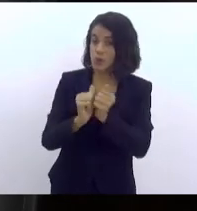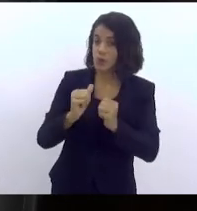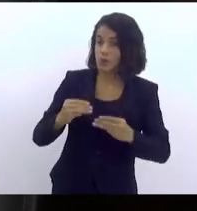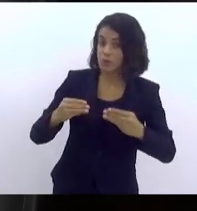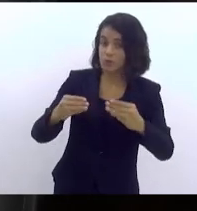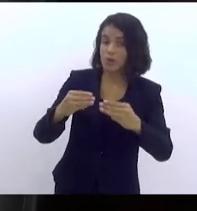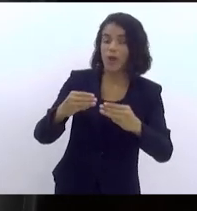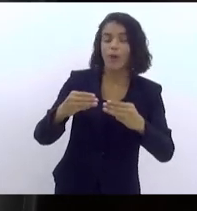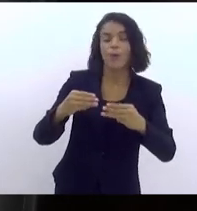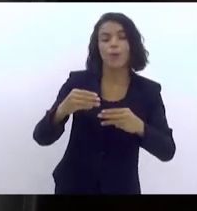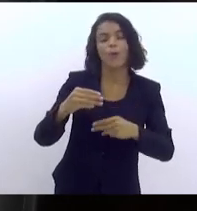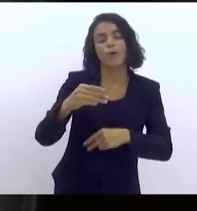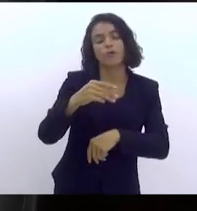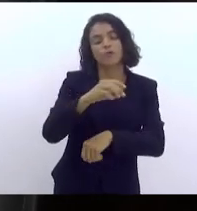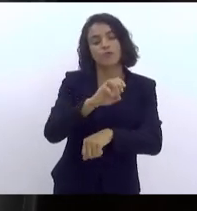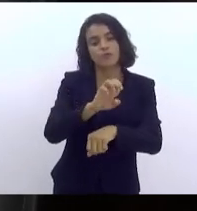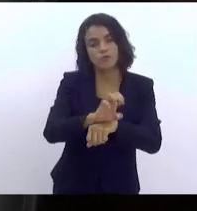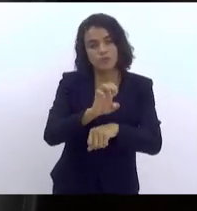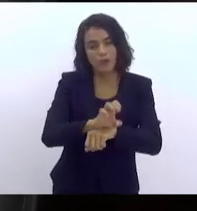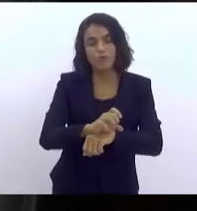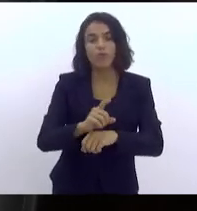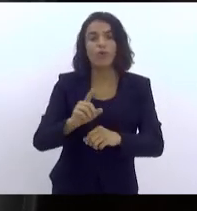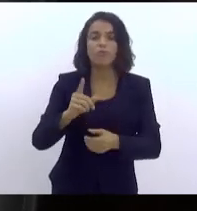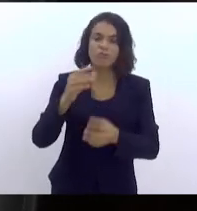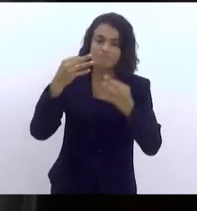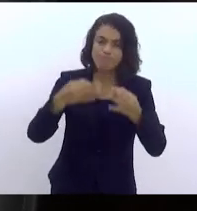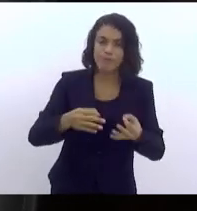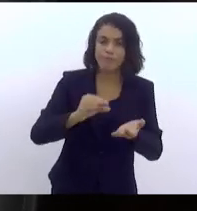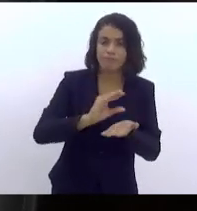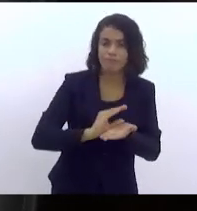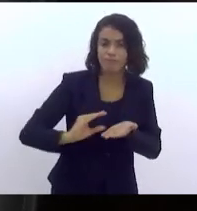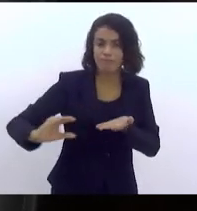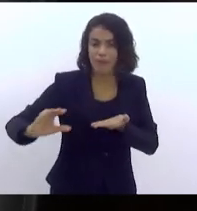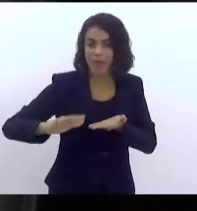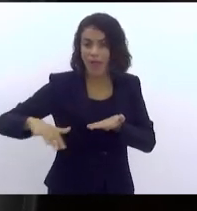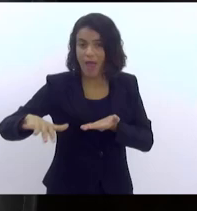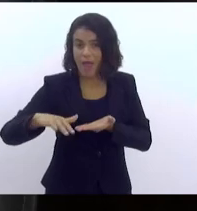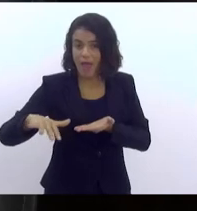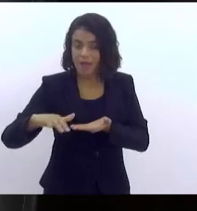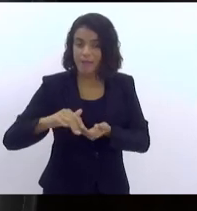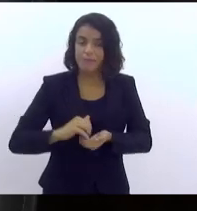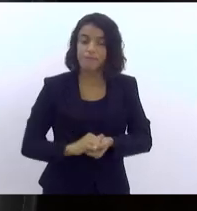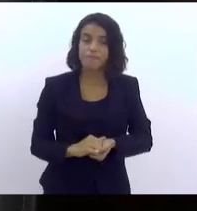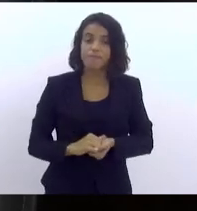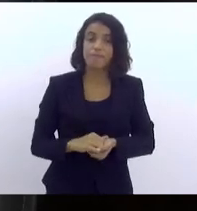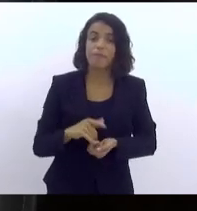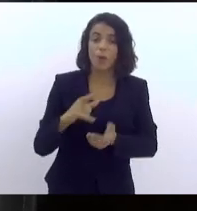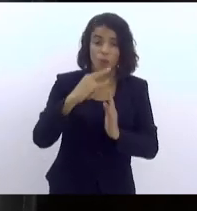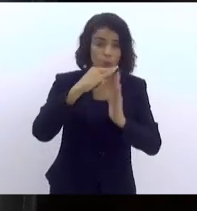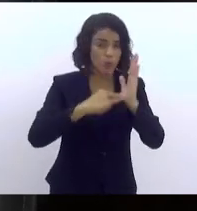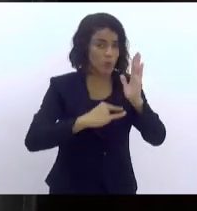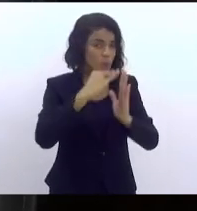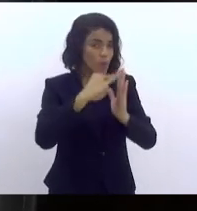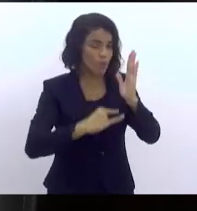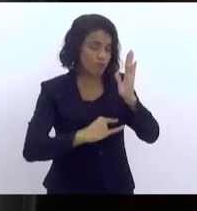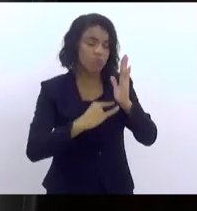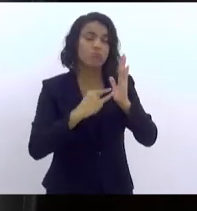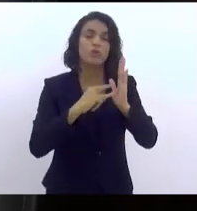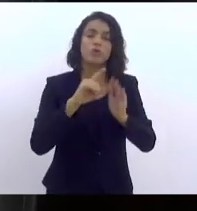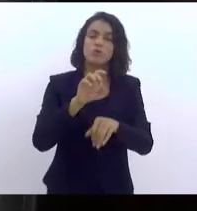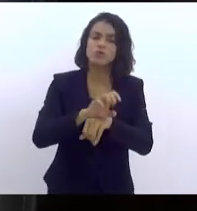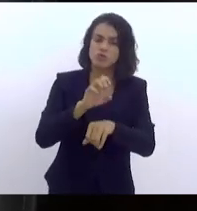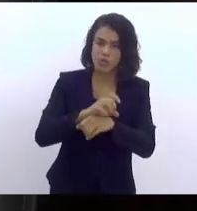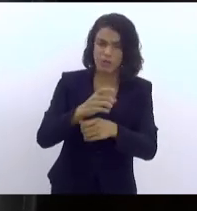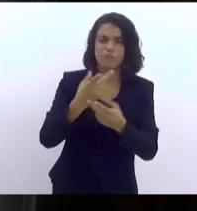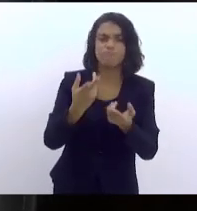estadual para regularizar o repasse de recursos para a área de acordo com o documento o estado